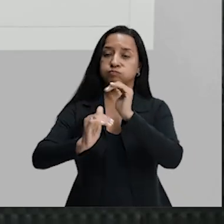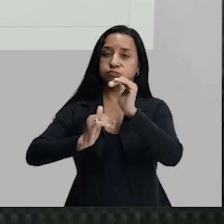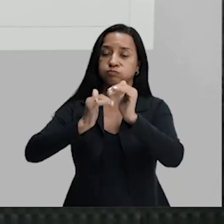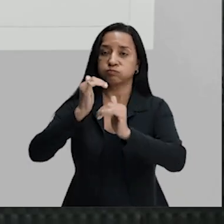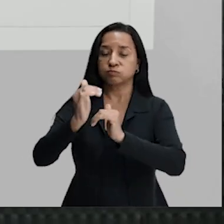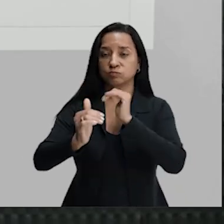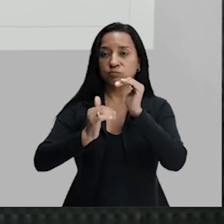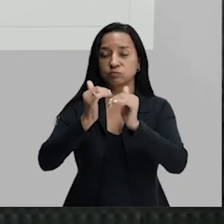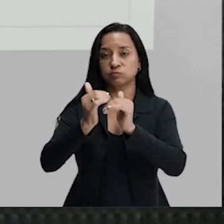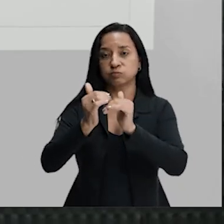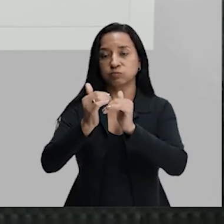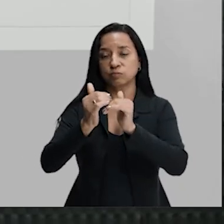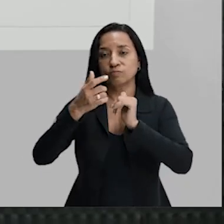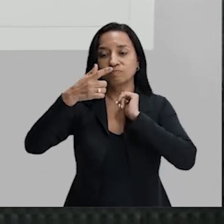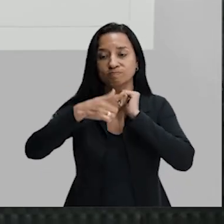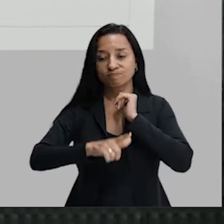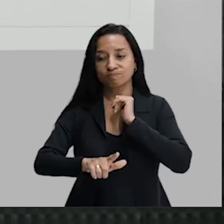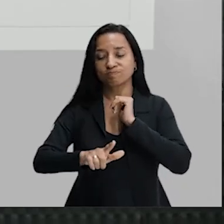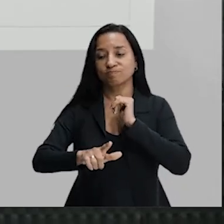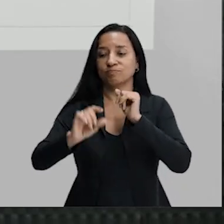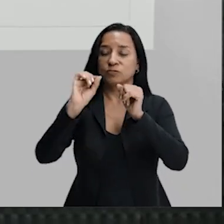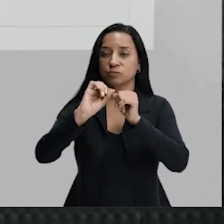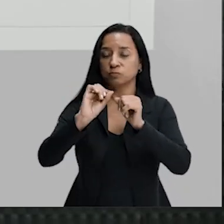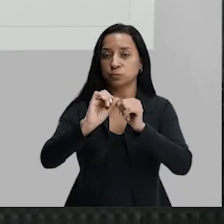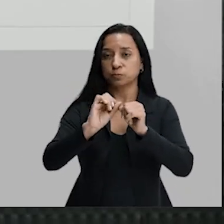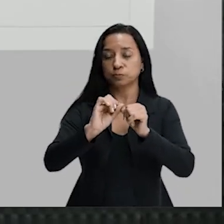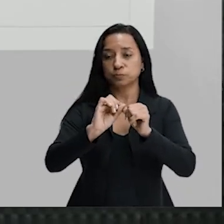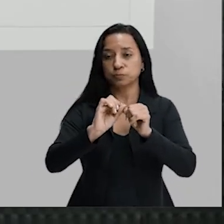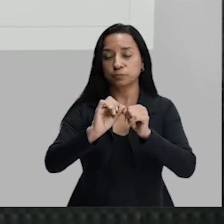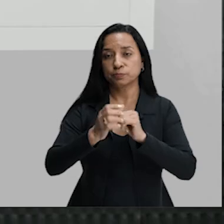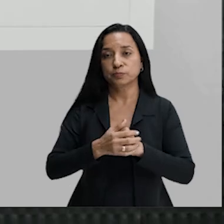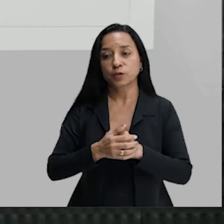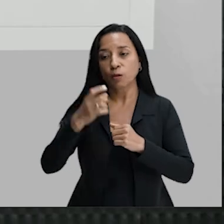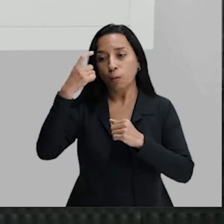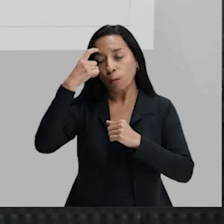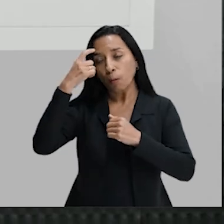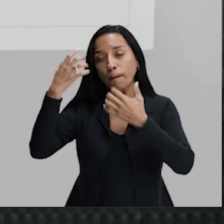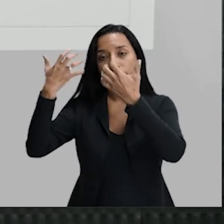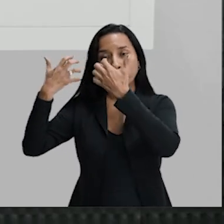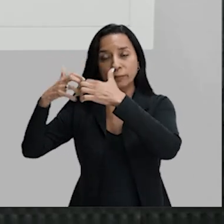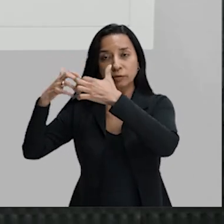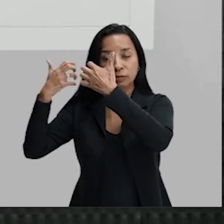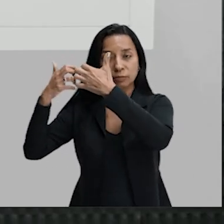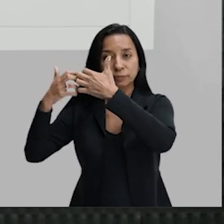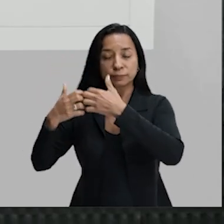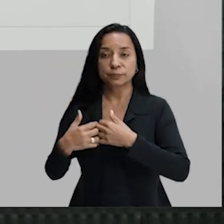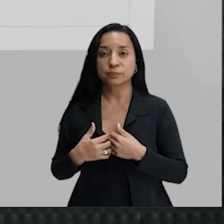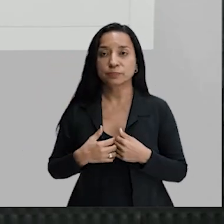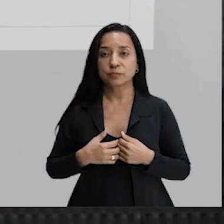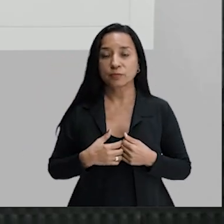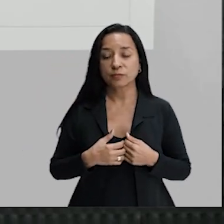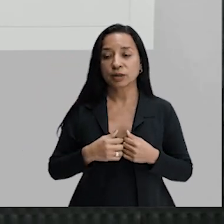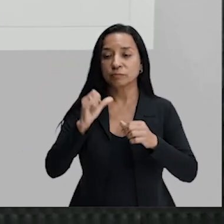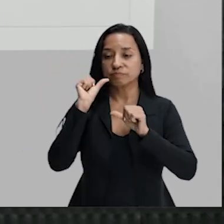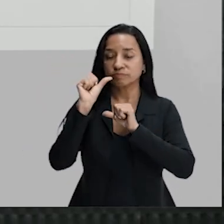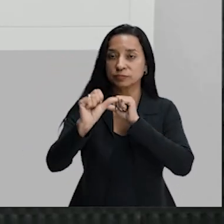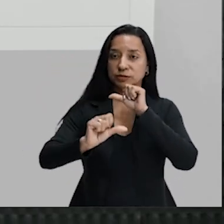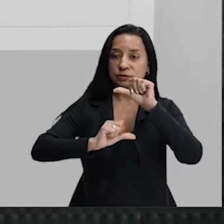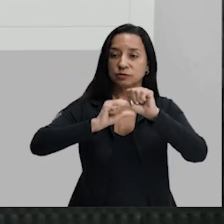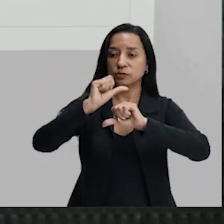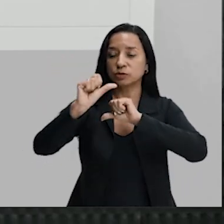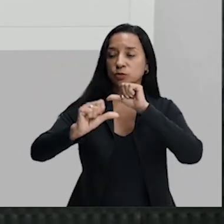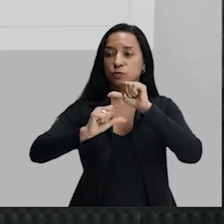refazer, certo? Nós vamos refazer o pensar. Nós vamos transformar